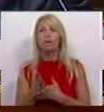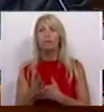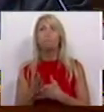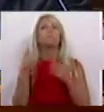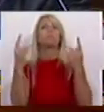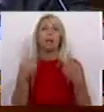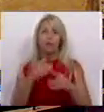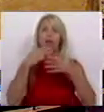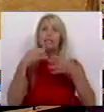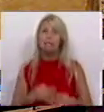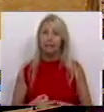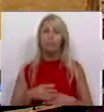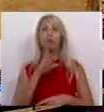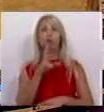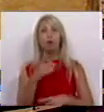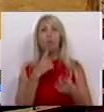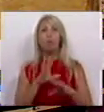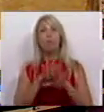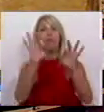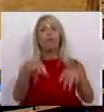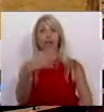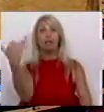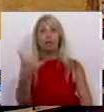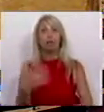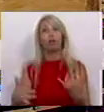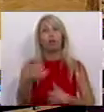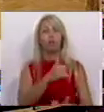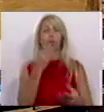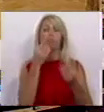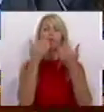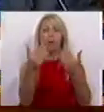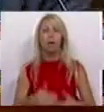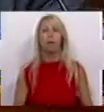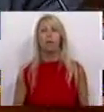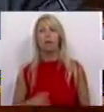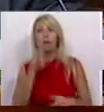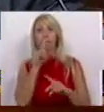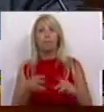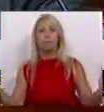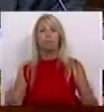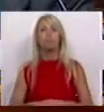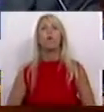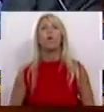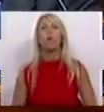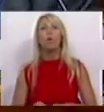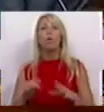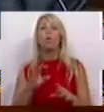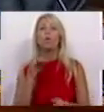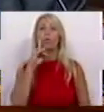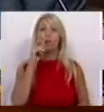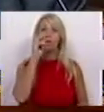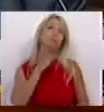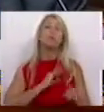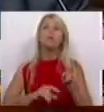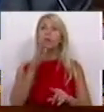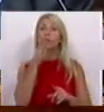Haverá certamente, Senhor Deputado, mas no final da segunda ronda. Muito obrigado. Muito obrigado pela esta interrupção. Senhoras e senhores